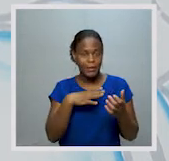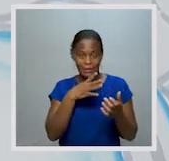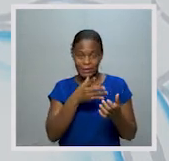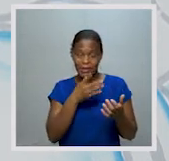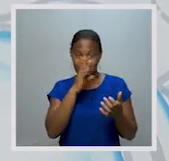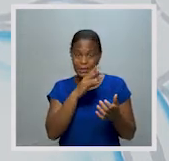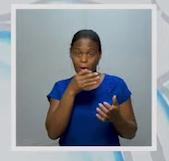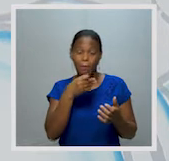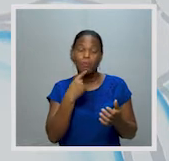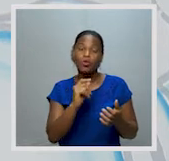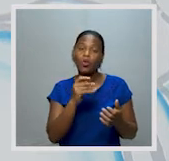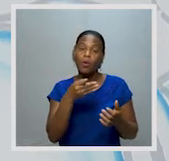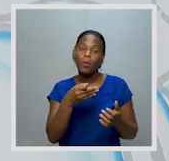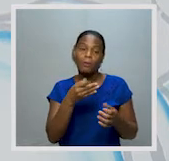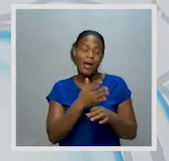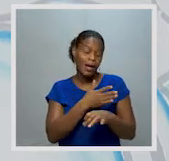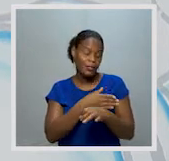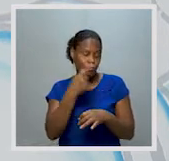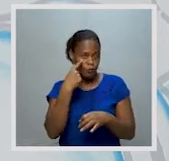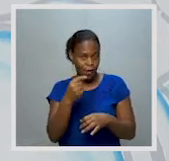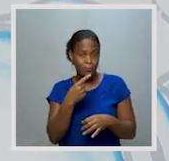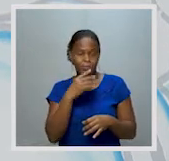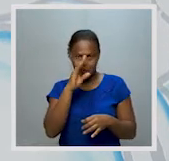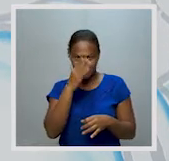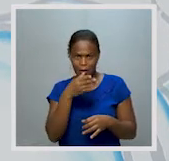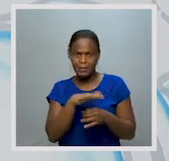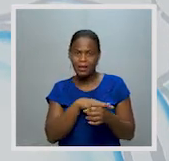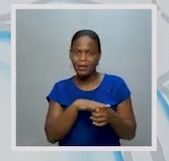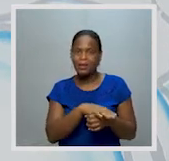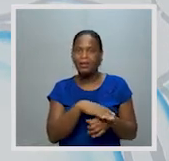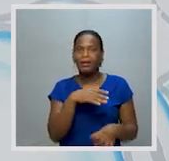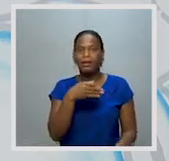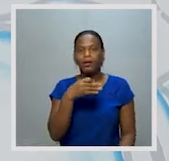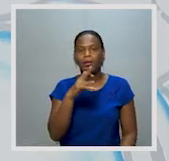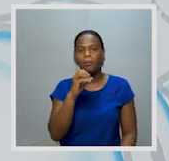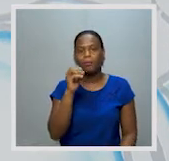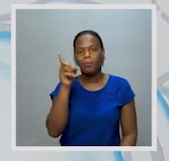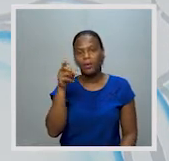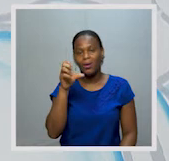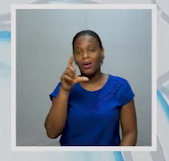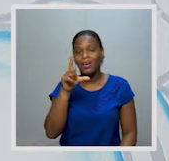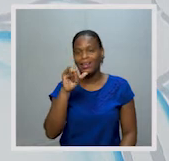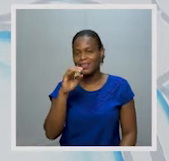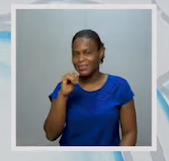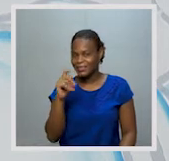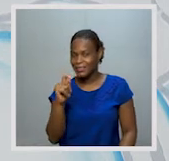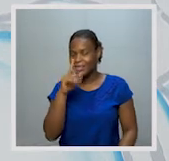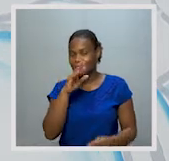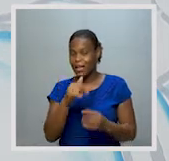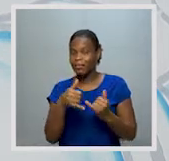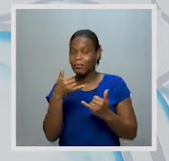seja, se um pronome vem antes do verbo, você já sabe que o caso é próclise. Se um pronome